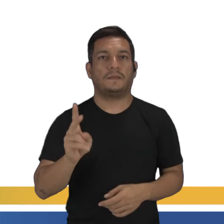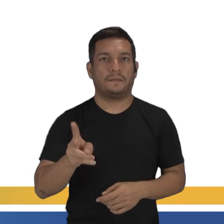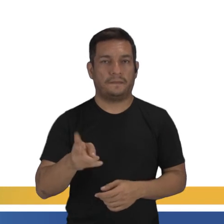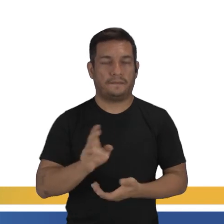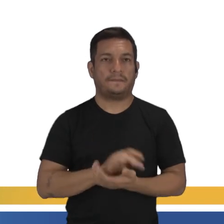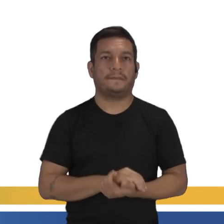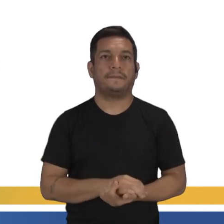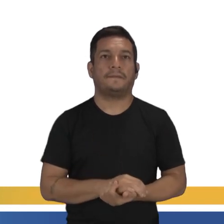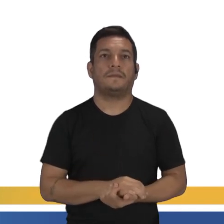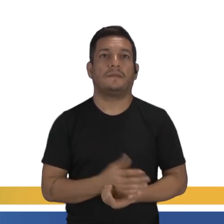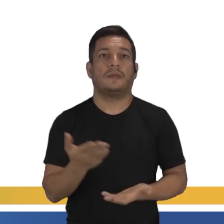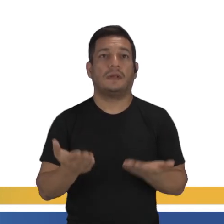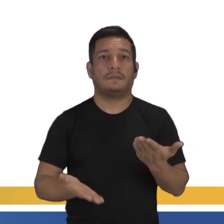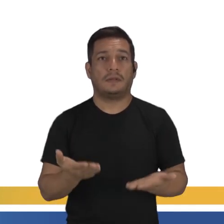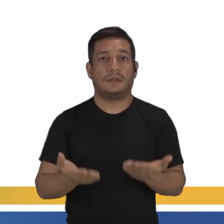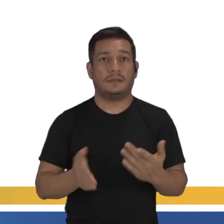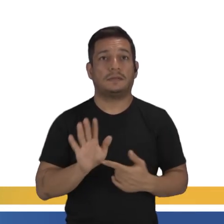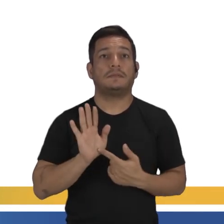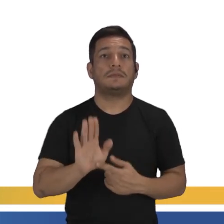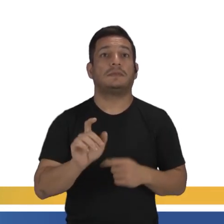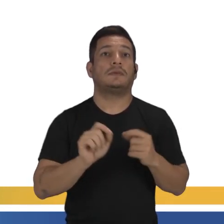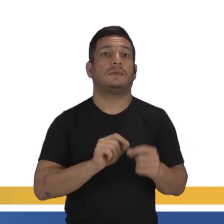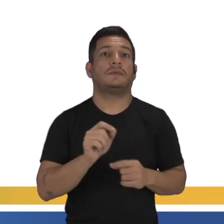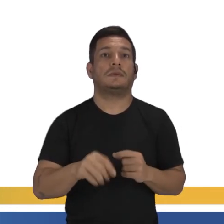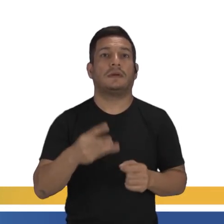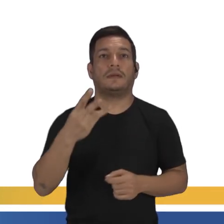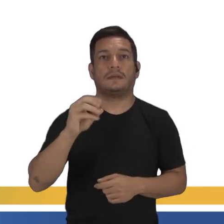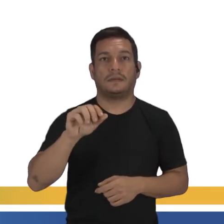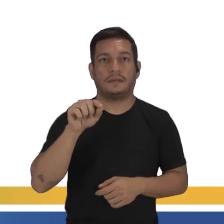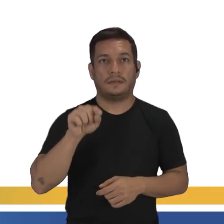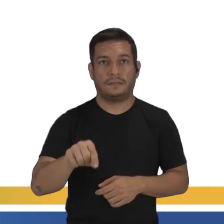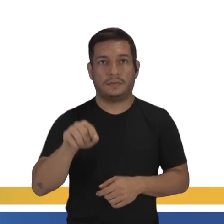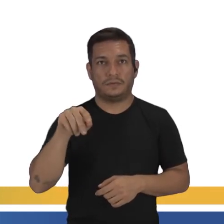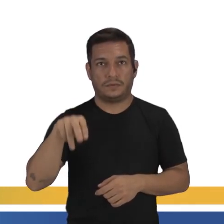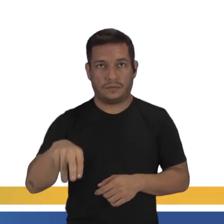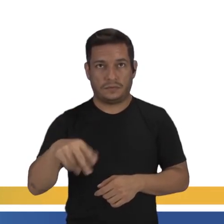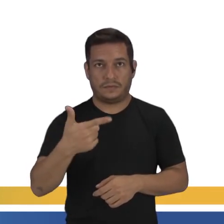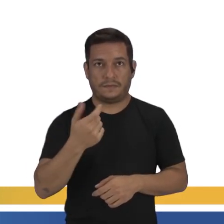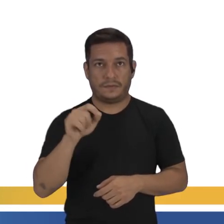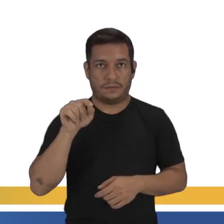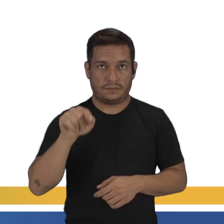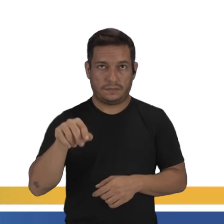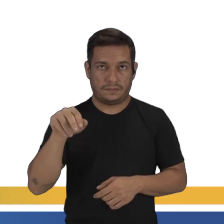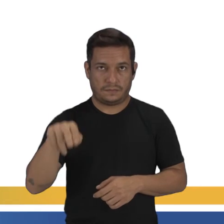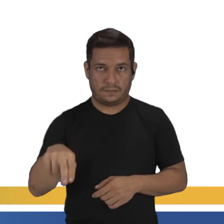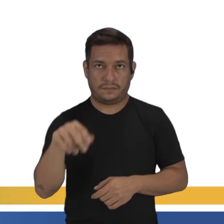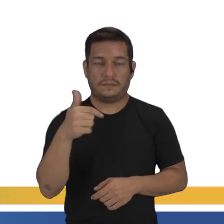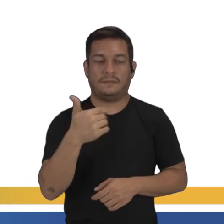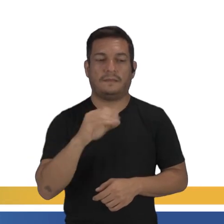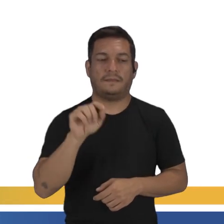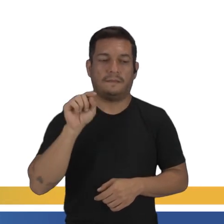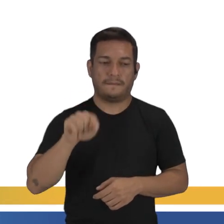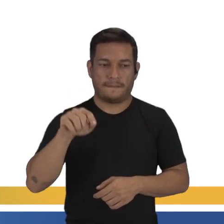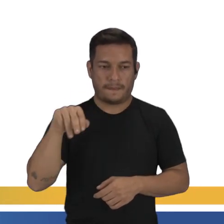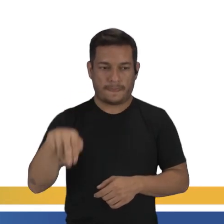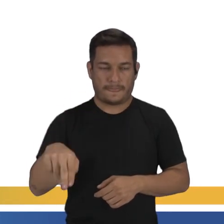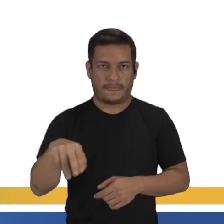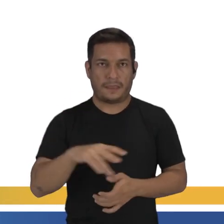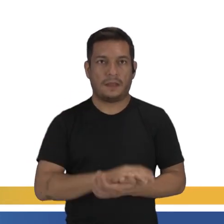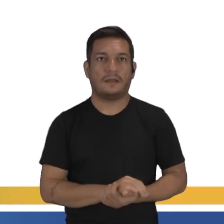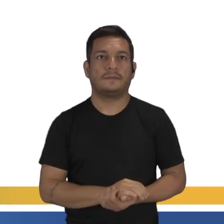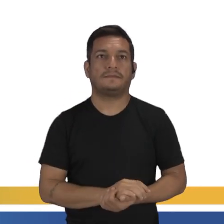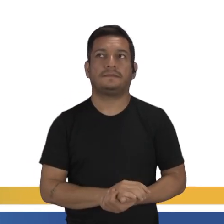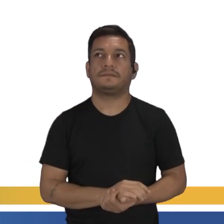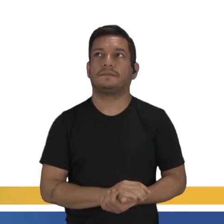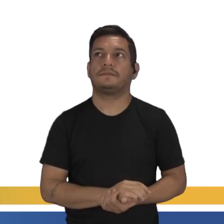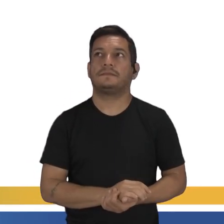eixo. As balanças indicaram 30.000 newtons, 20.000 newtons e 10.000 newtons.